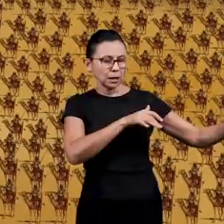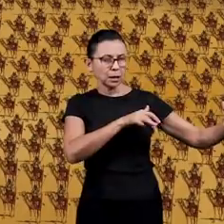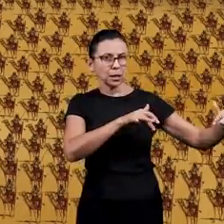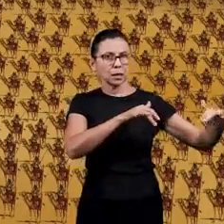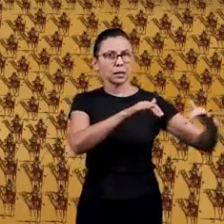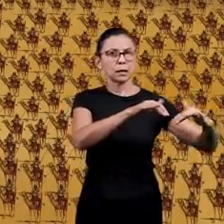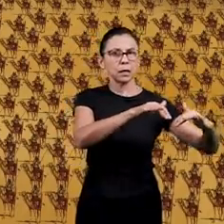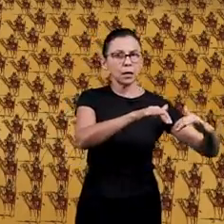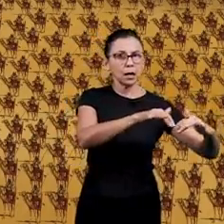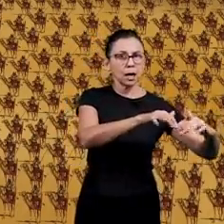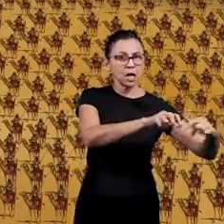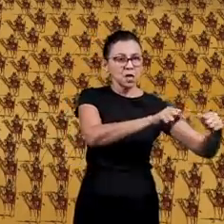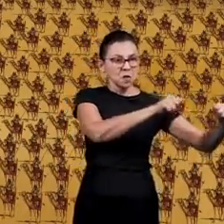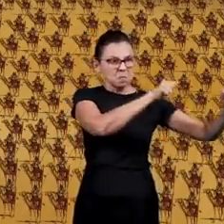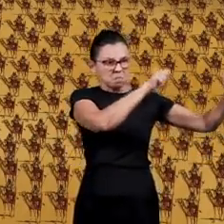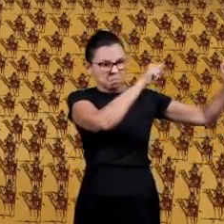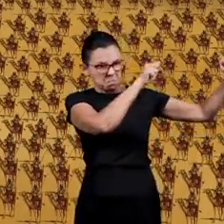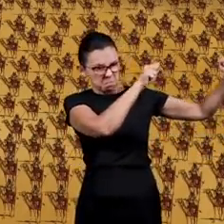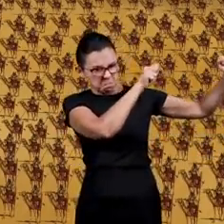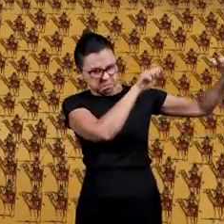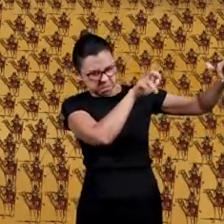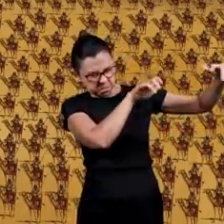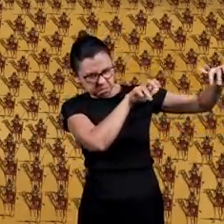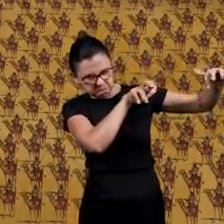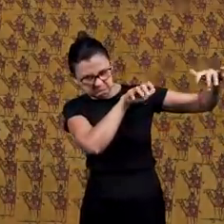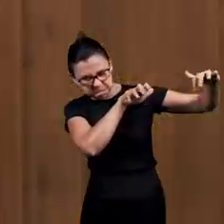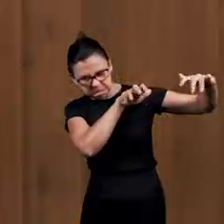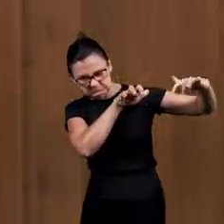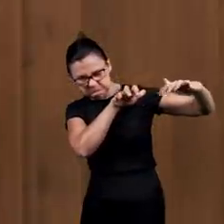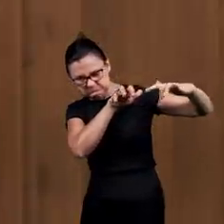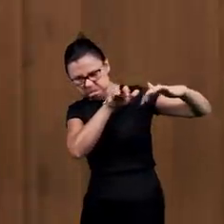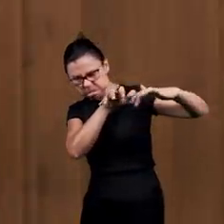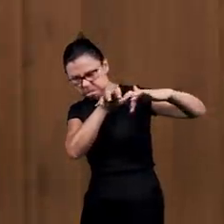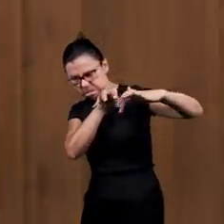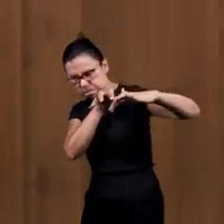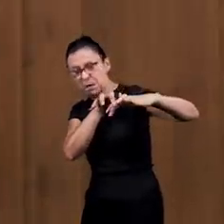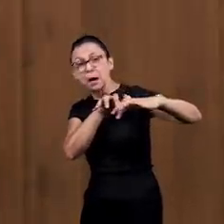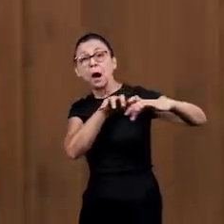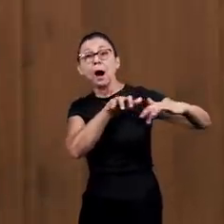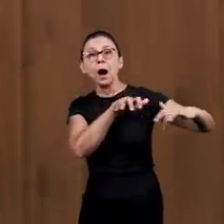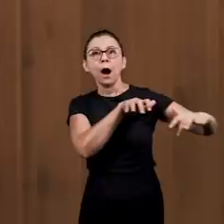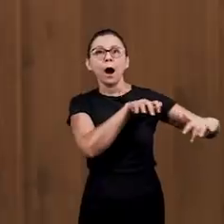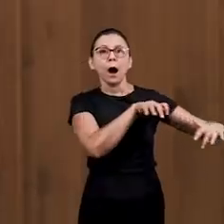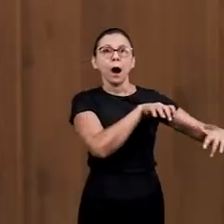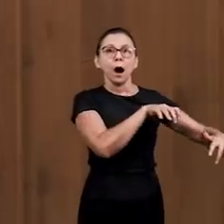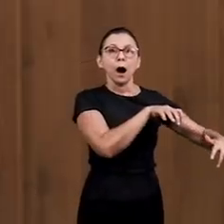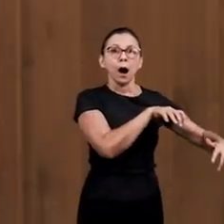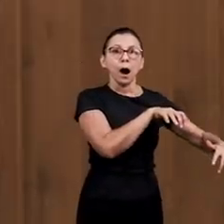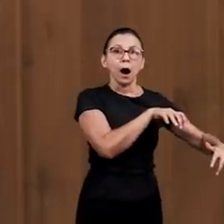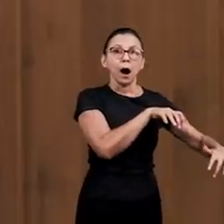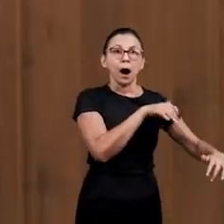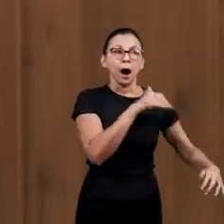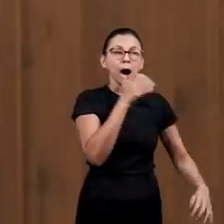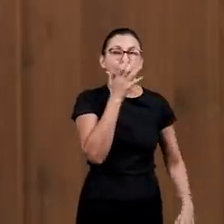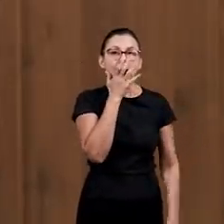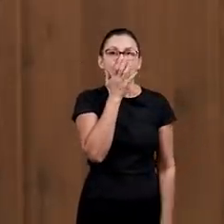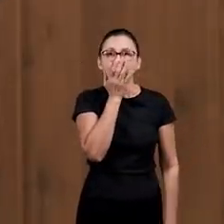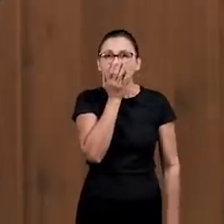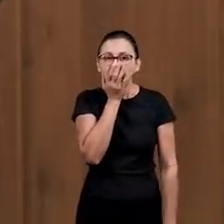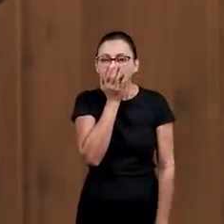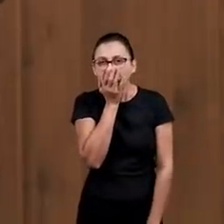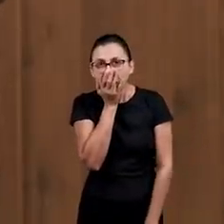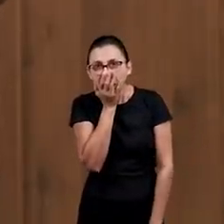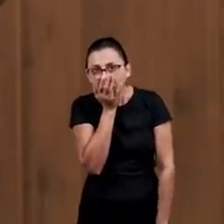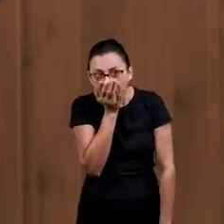Jezreel como uma nuvem de gafanhotos. Os seus camelos, diz a palavra, parecia a areia